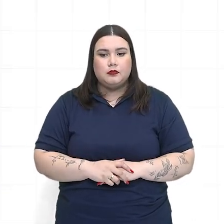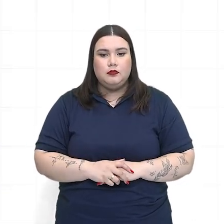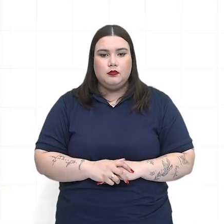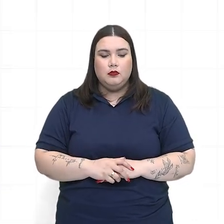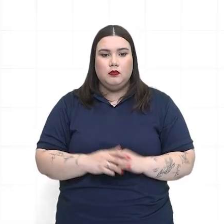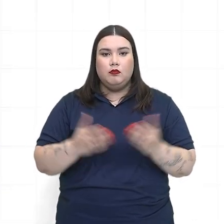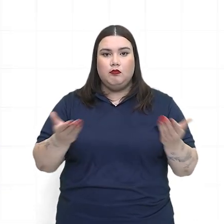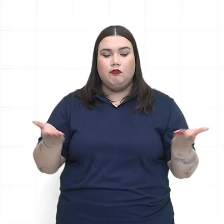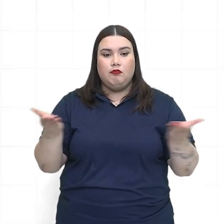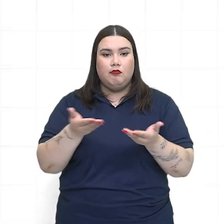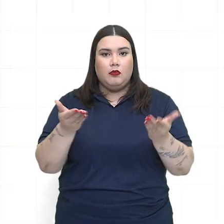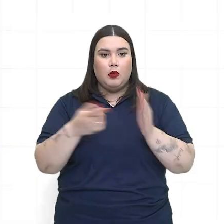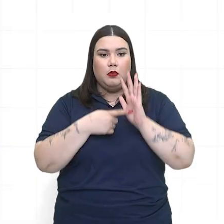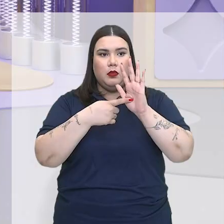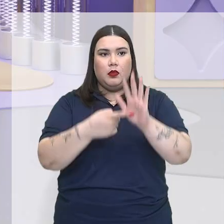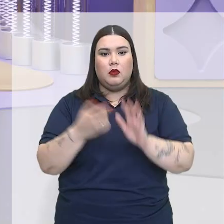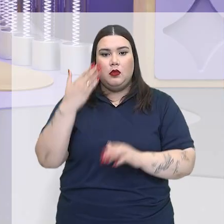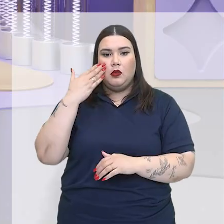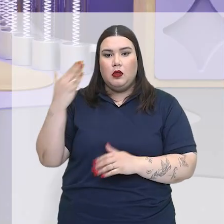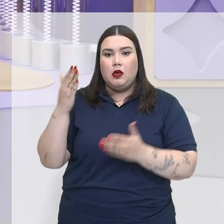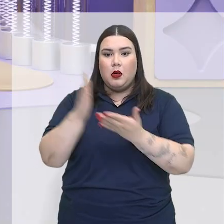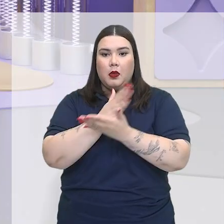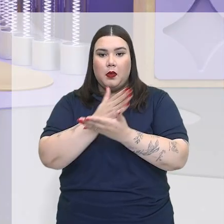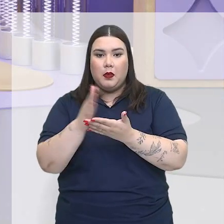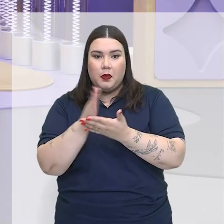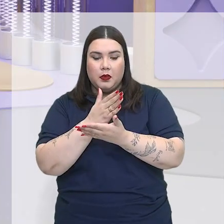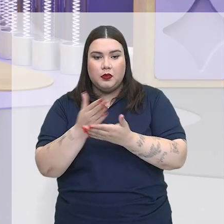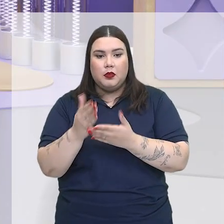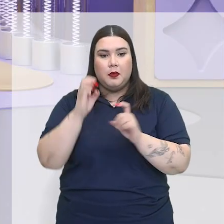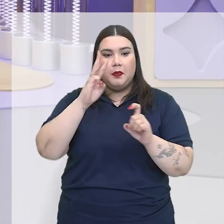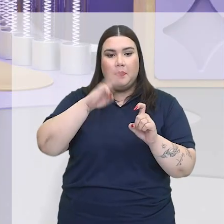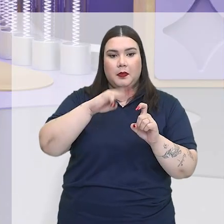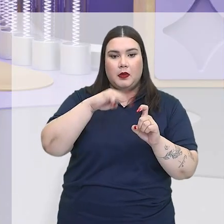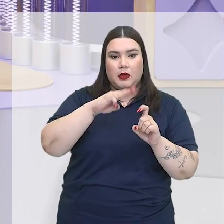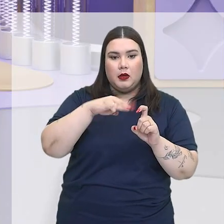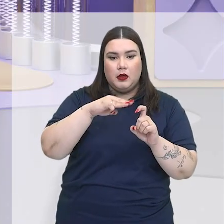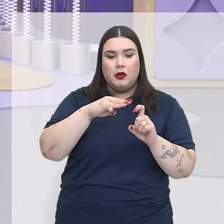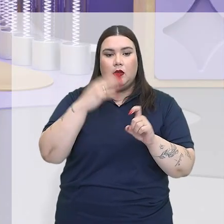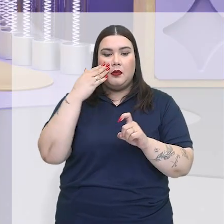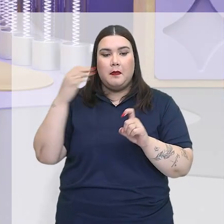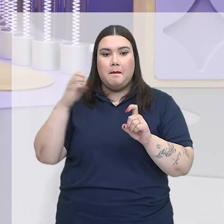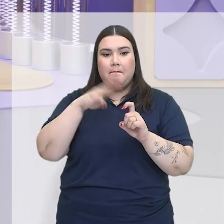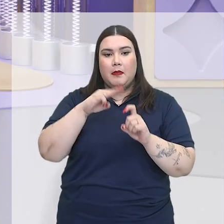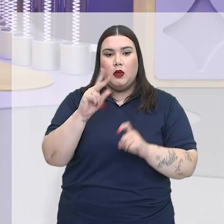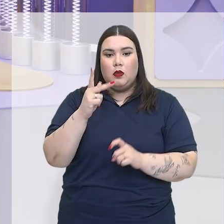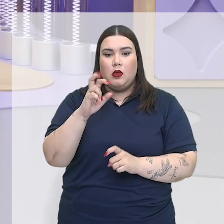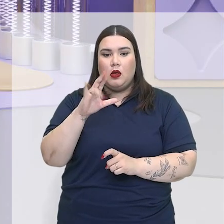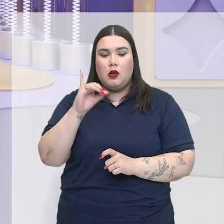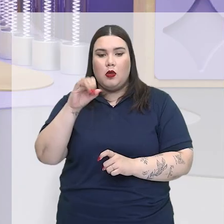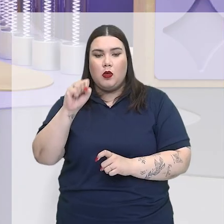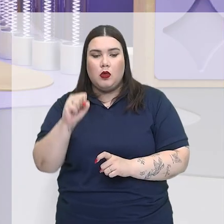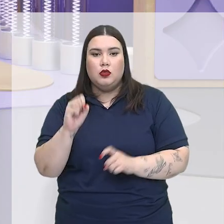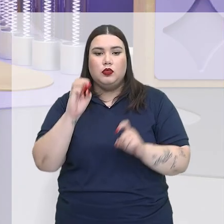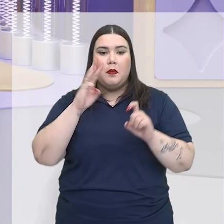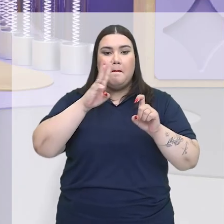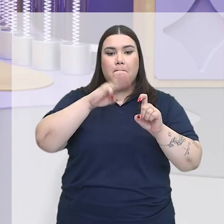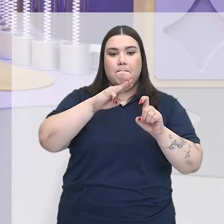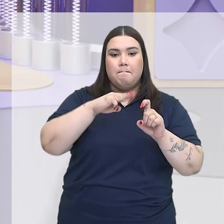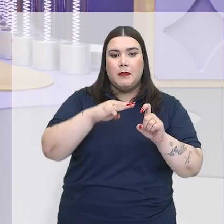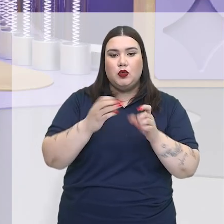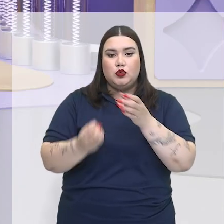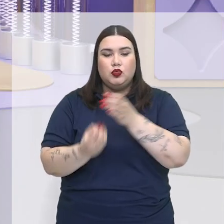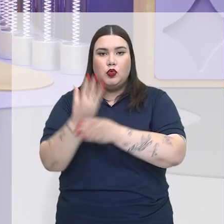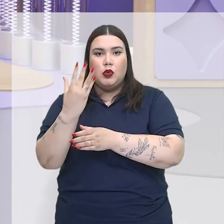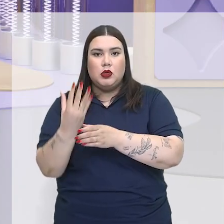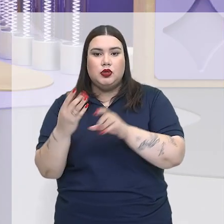E aqui, nós temos aqui alguns mitos bem interessantes, né? Mitos heróicos, os mitos de origem. Os mitos